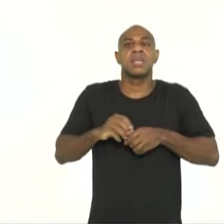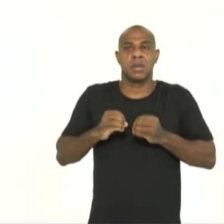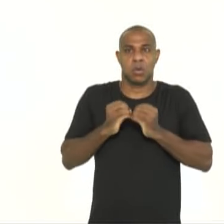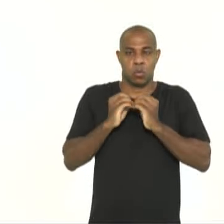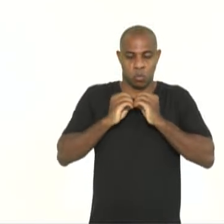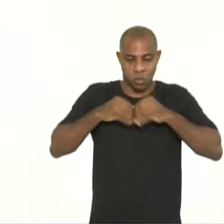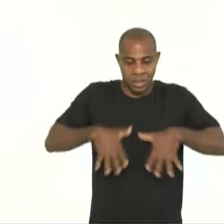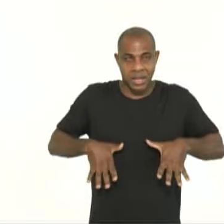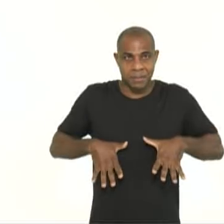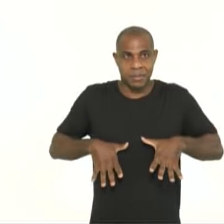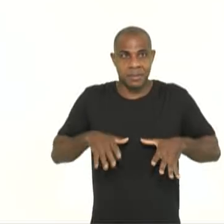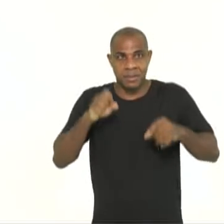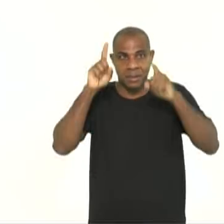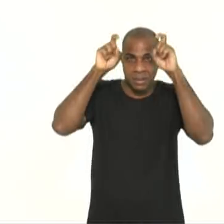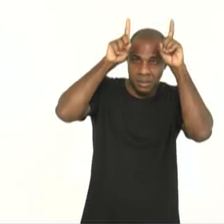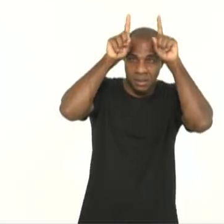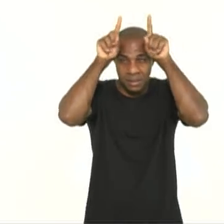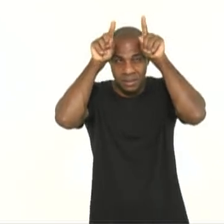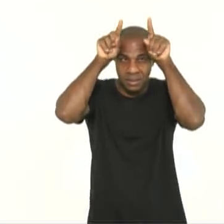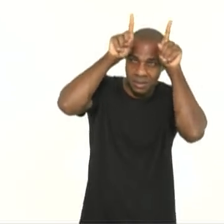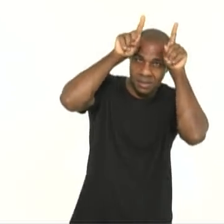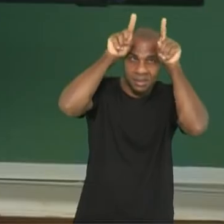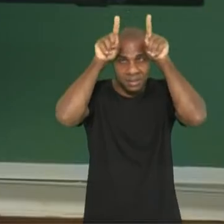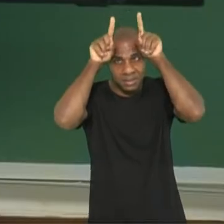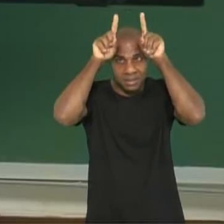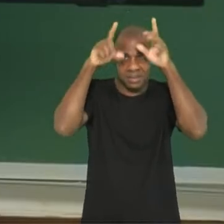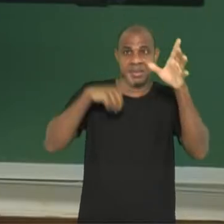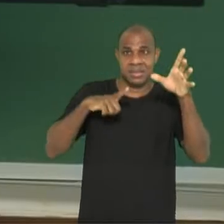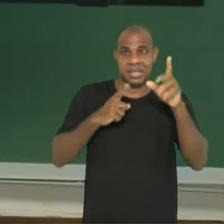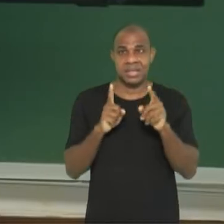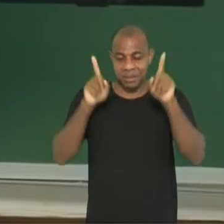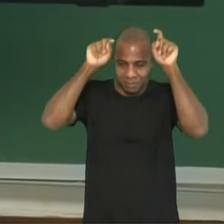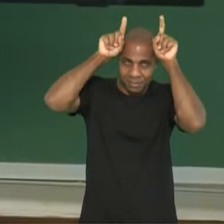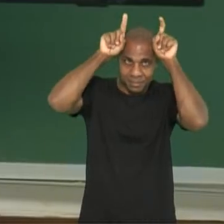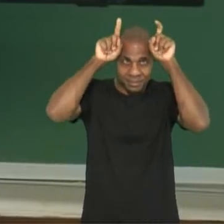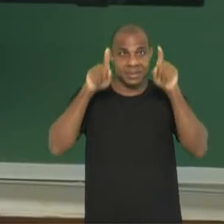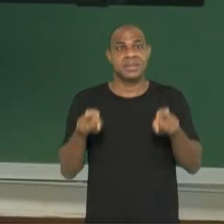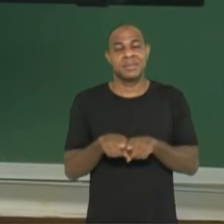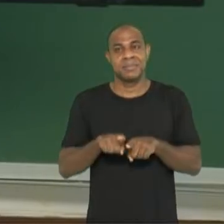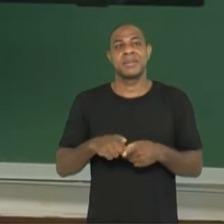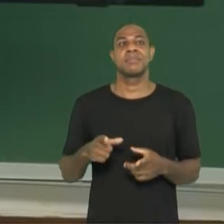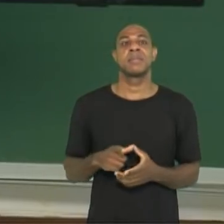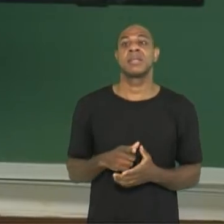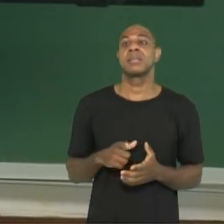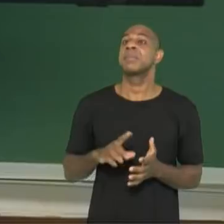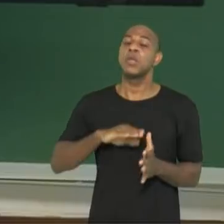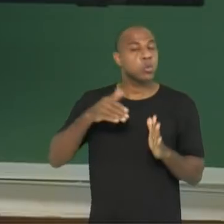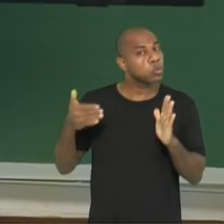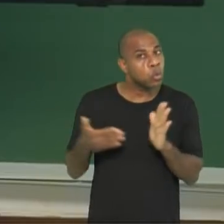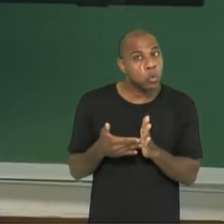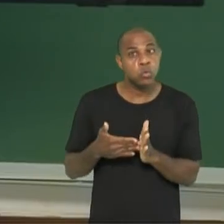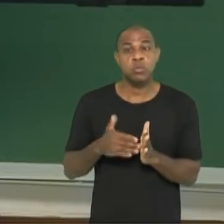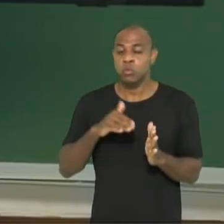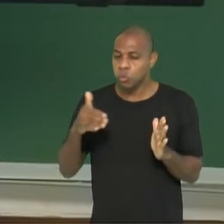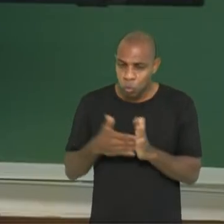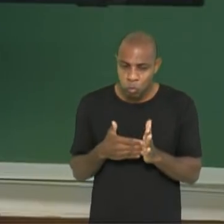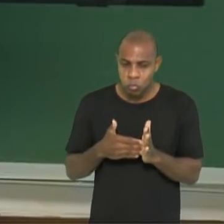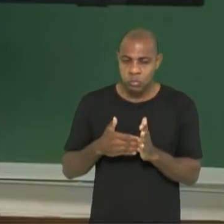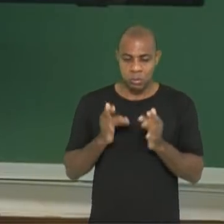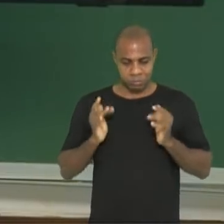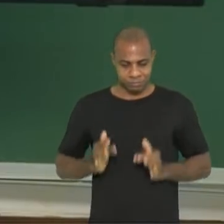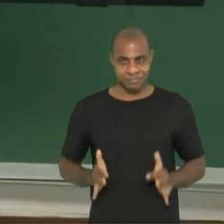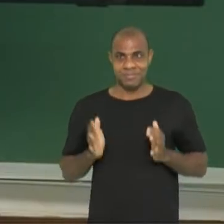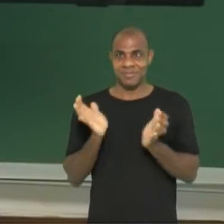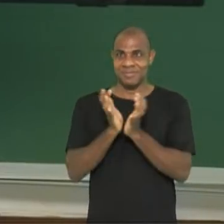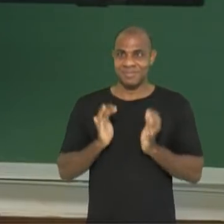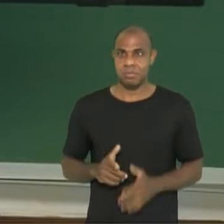glândulas antenais, lá das anteninhas, e glândulas coxais. Mas nem todos os artrópodes apresentam isso. Então, ficamos